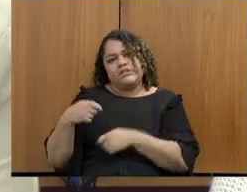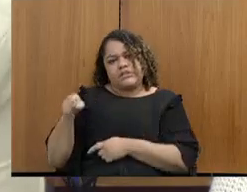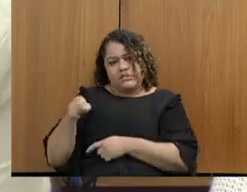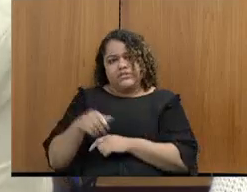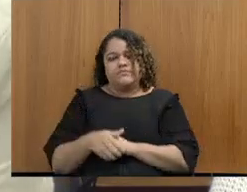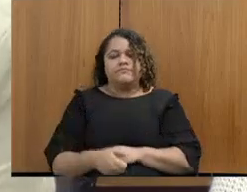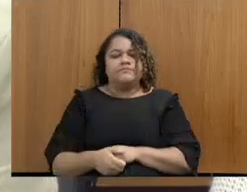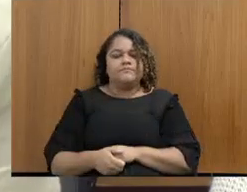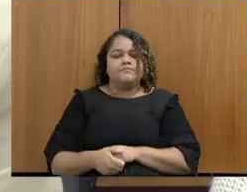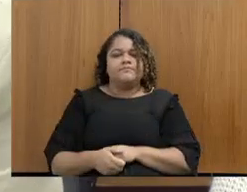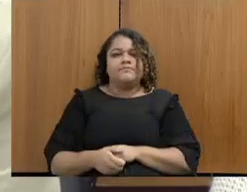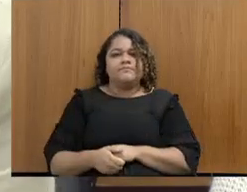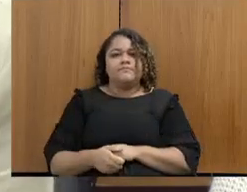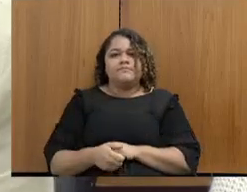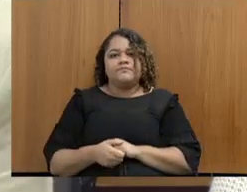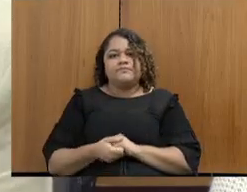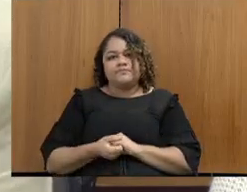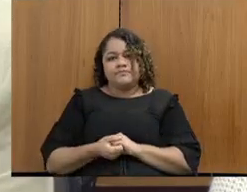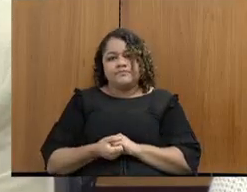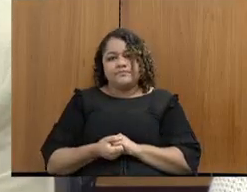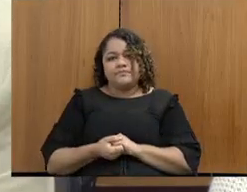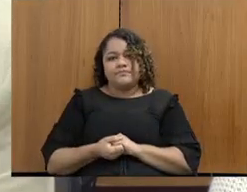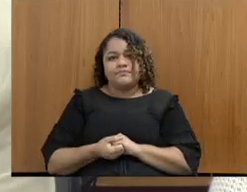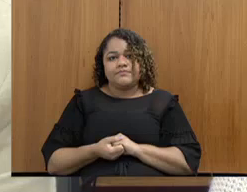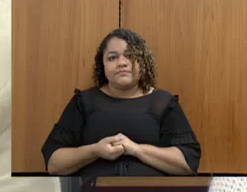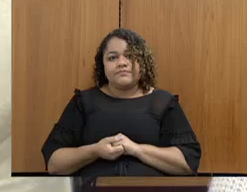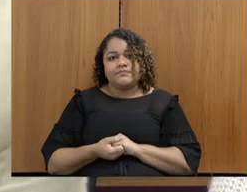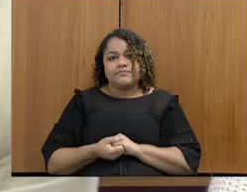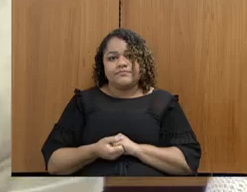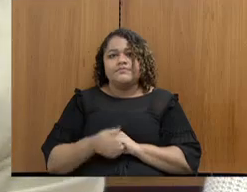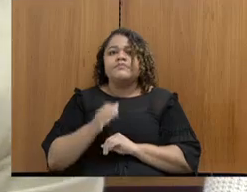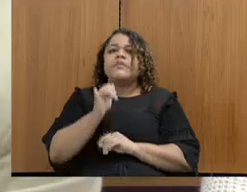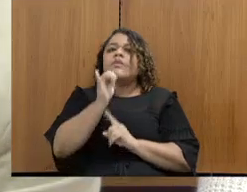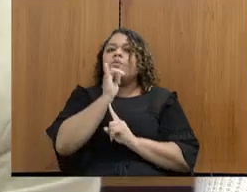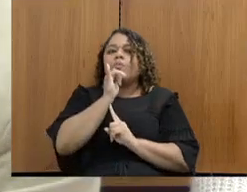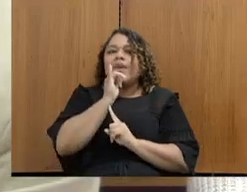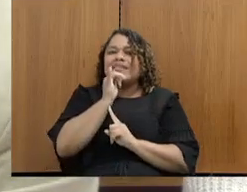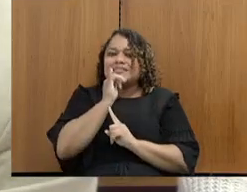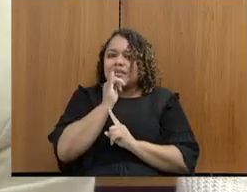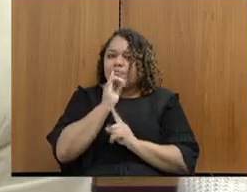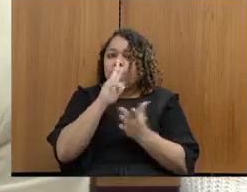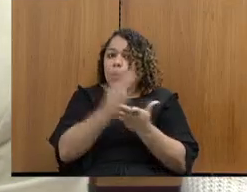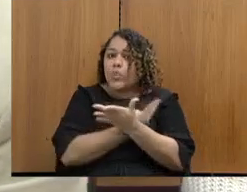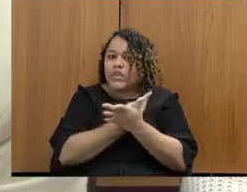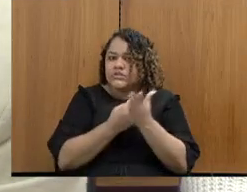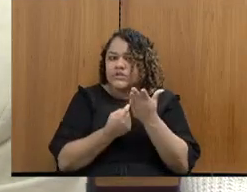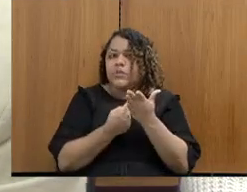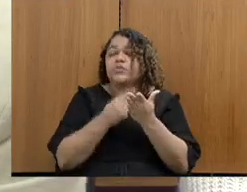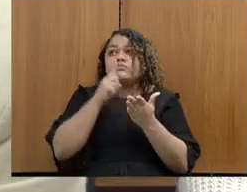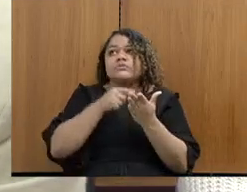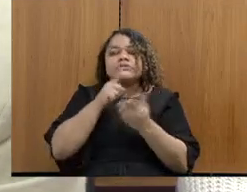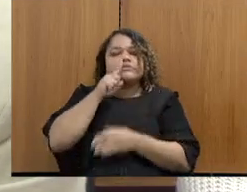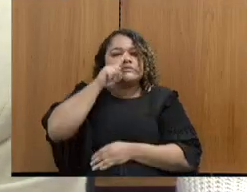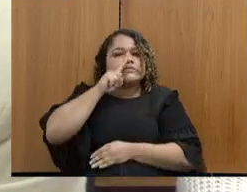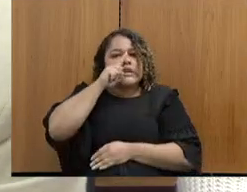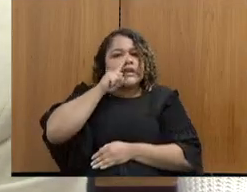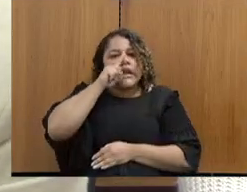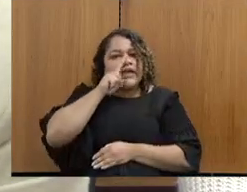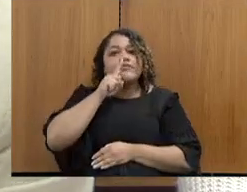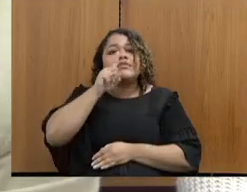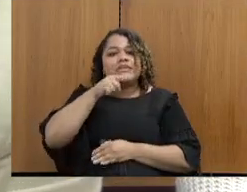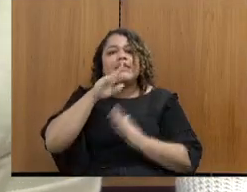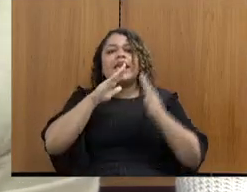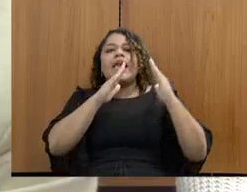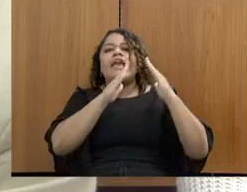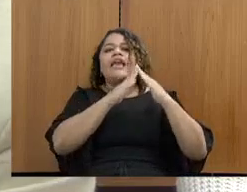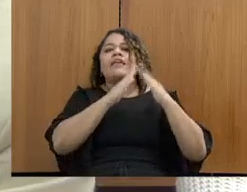eu quero trazer aqui um caso que é extremamente grave a respeito das delegacias regionalizadas do plantão